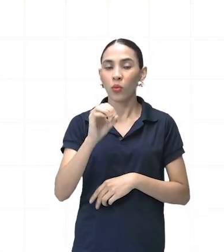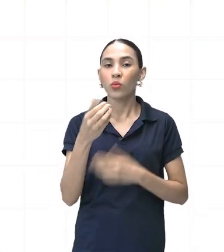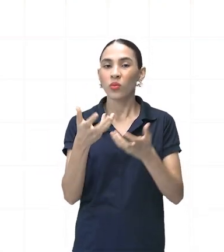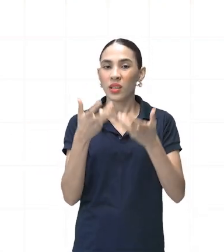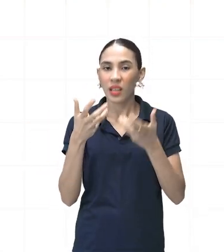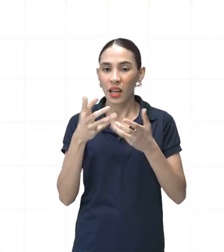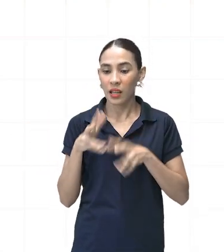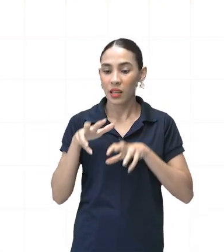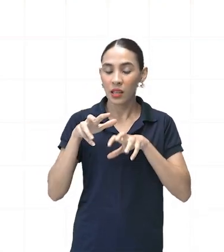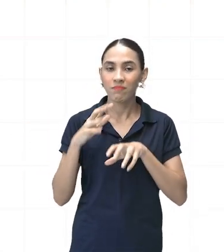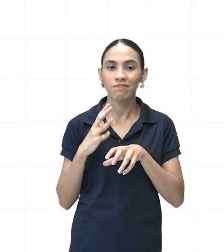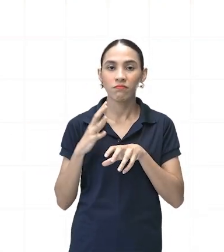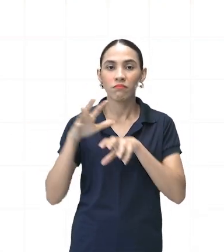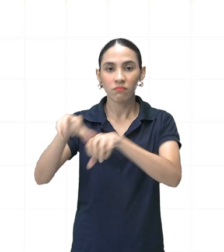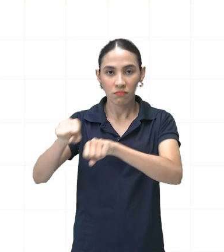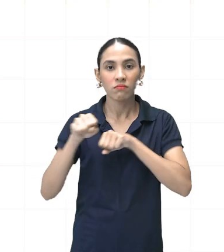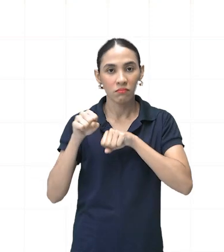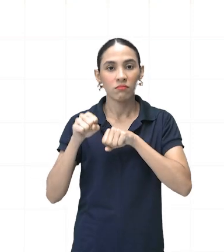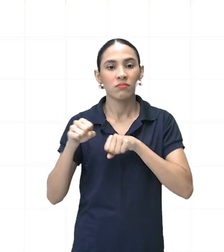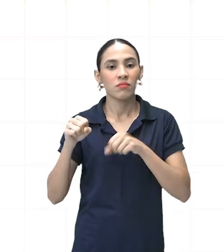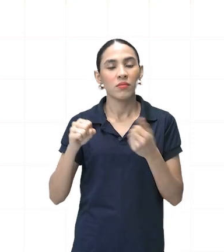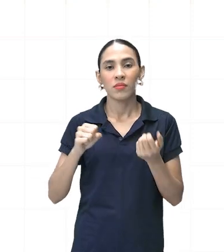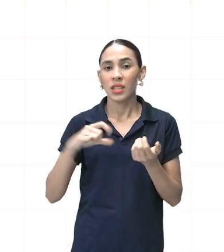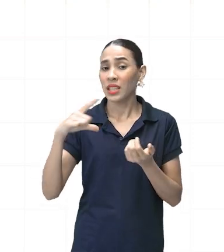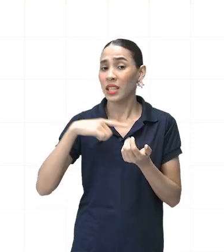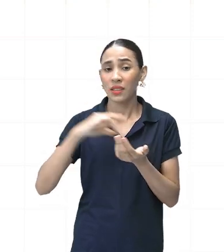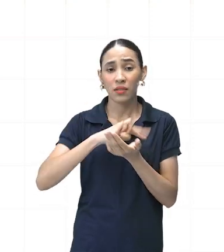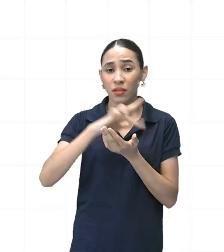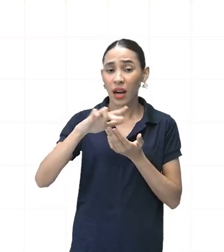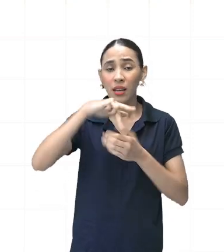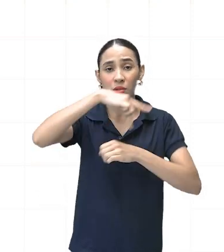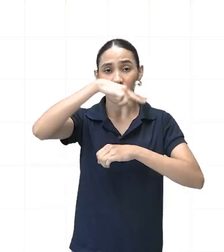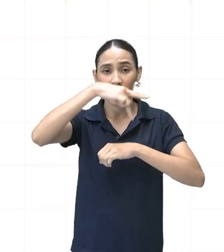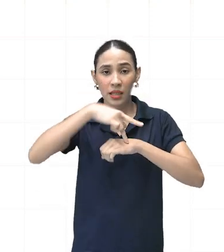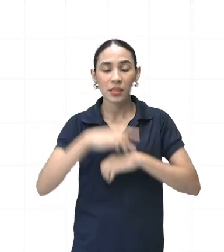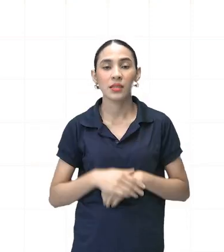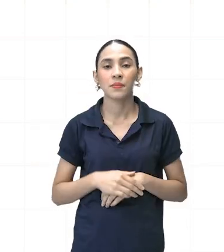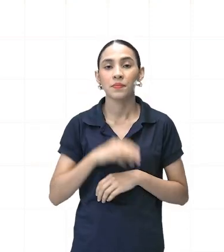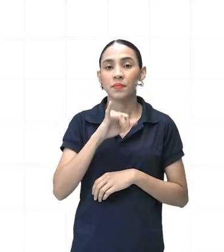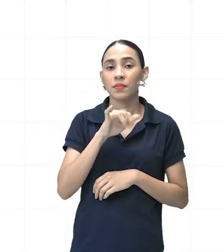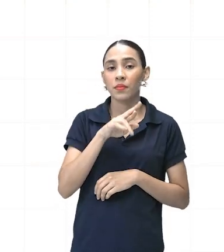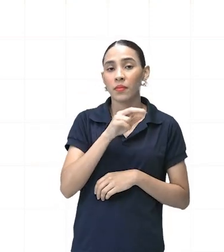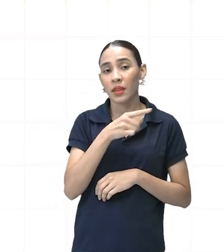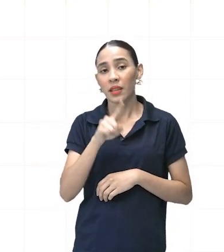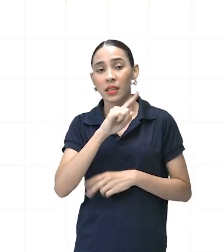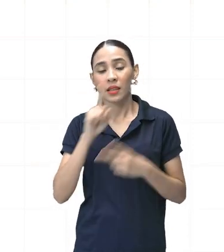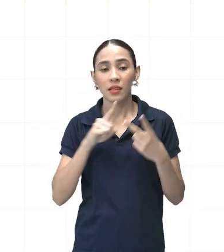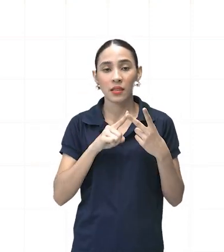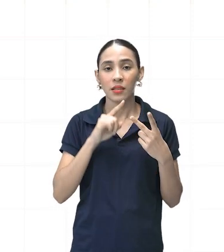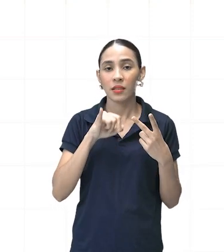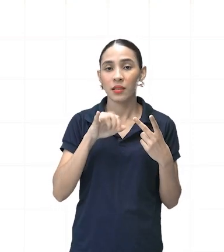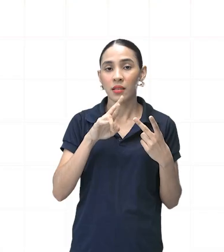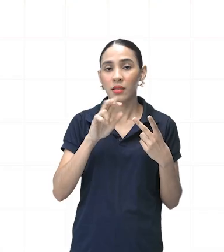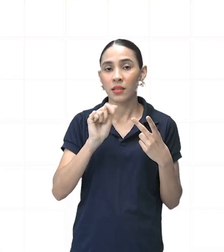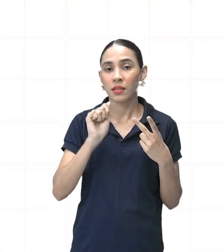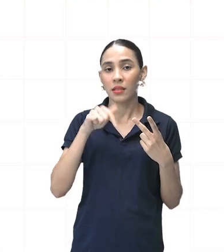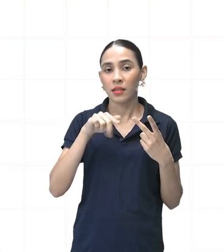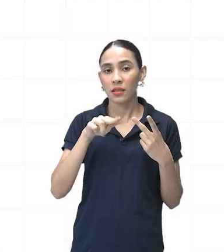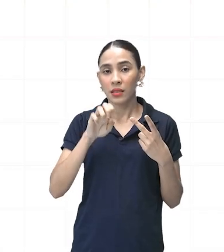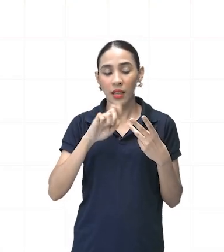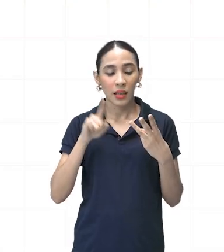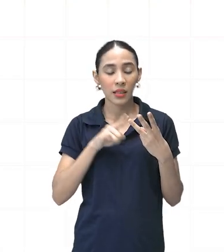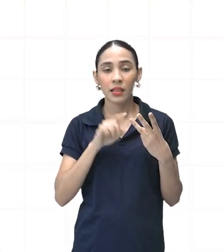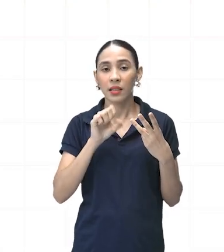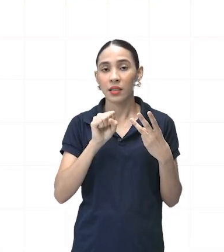o domínio, tá? Pega vários países, uma parte do Irã, do Iraque, da Síria,